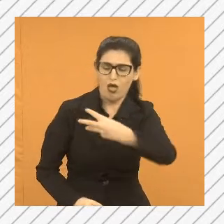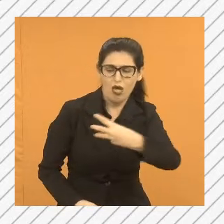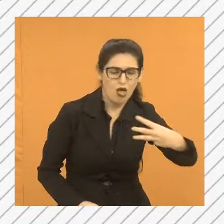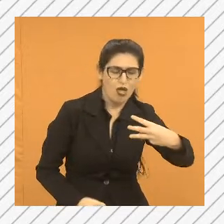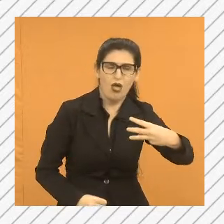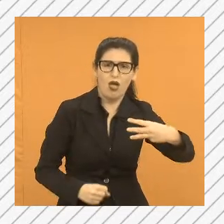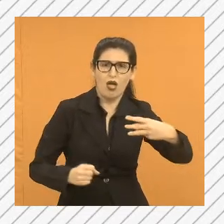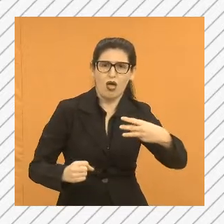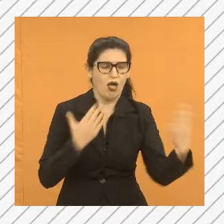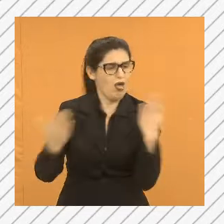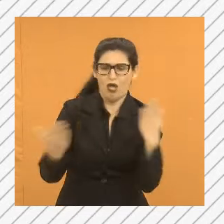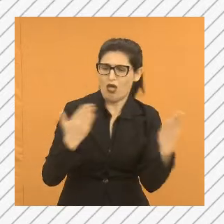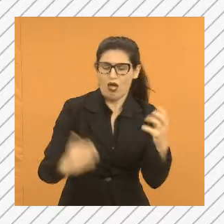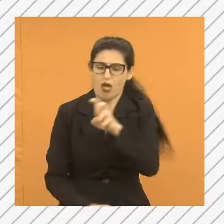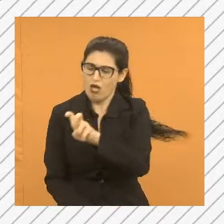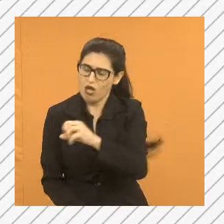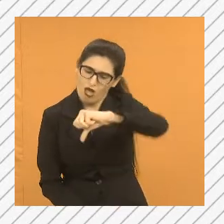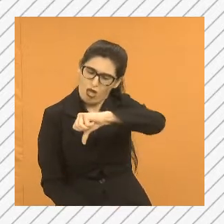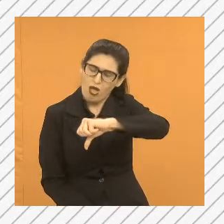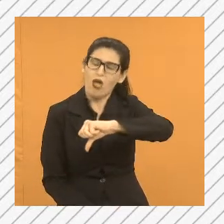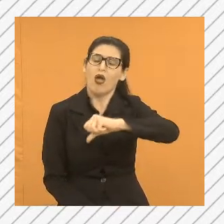51.933 para